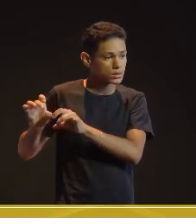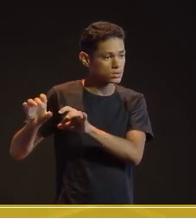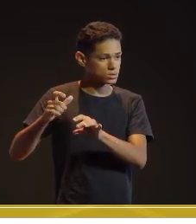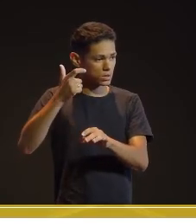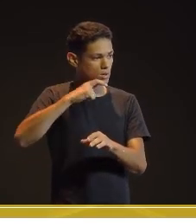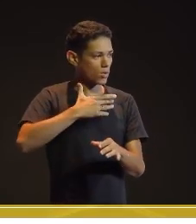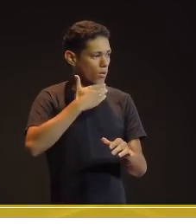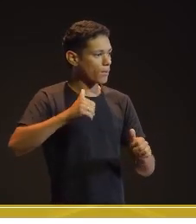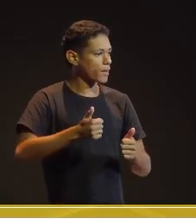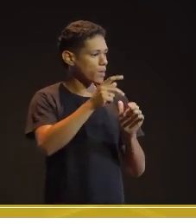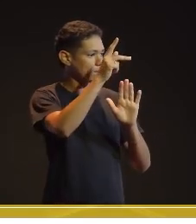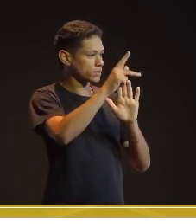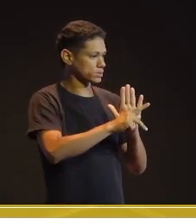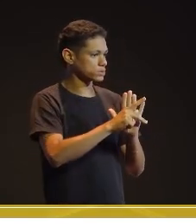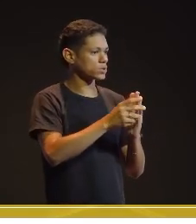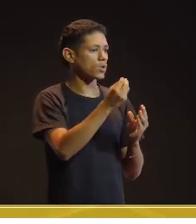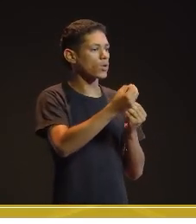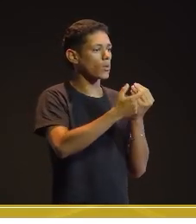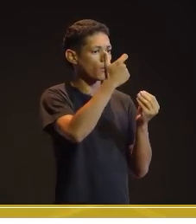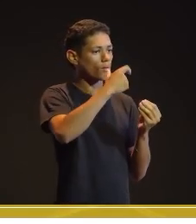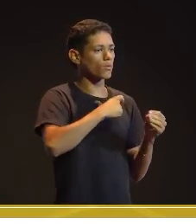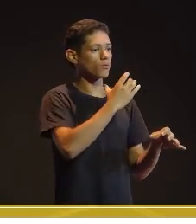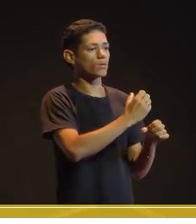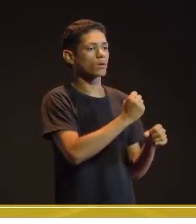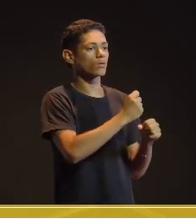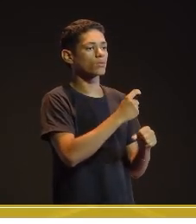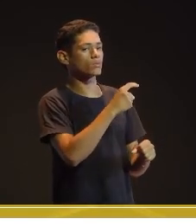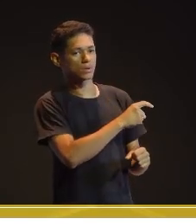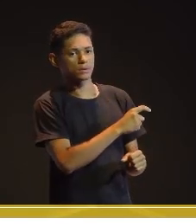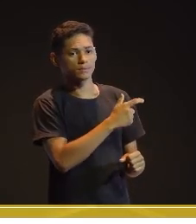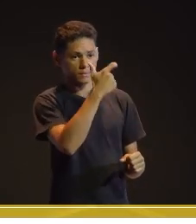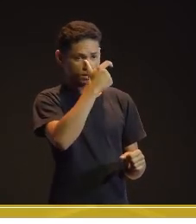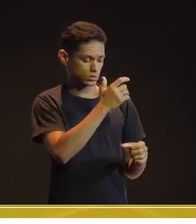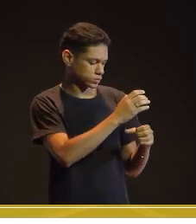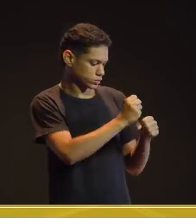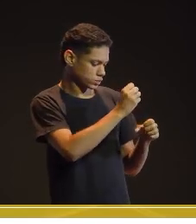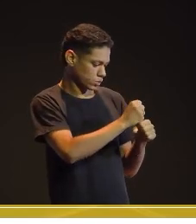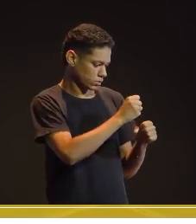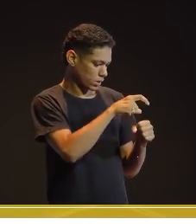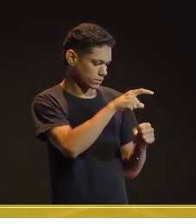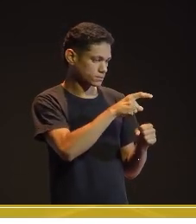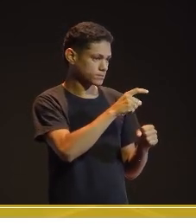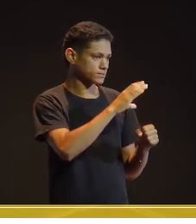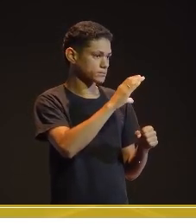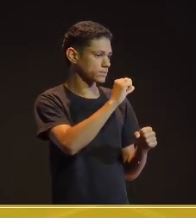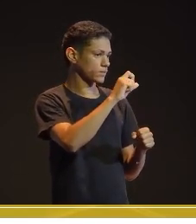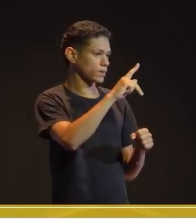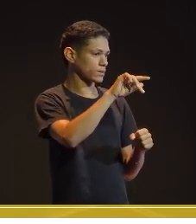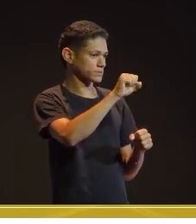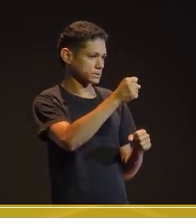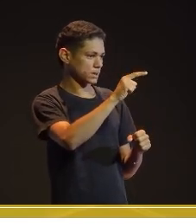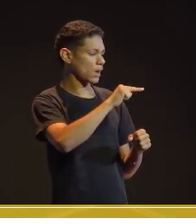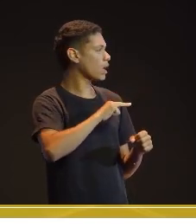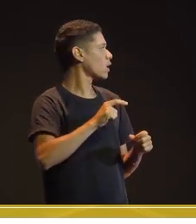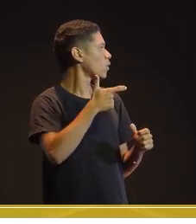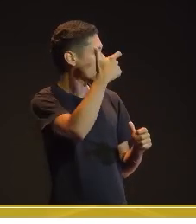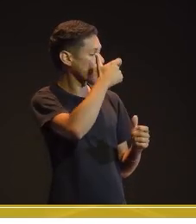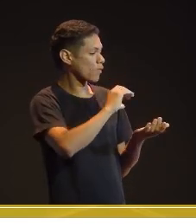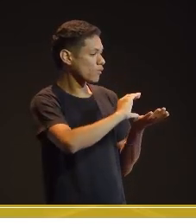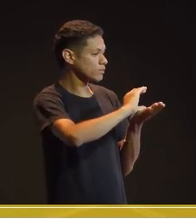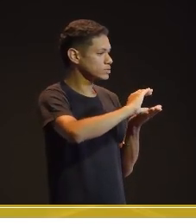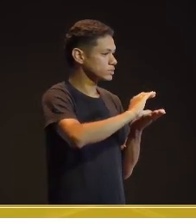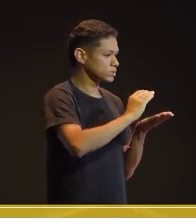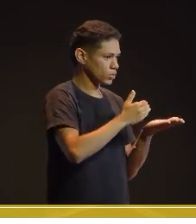melhor projeto. Como é que eu vou calcular isso? Eu vou somar o CAPEX, que é qual é o